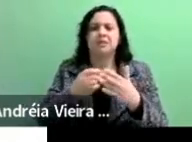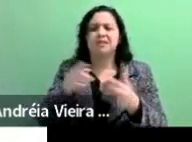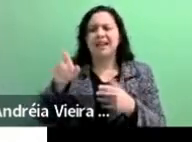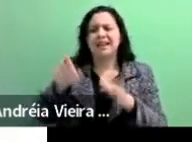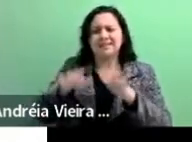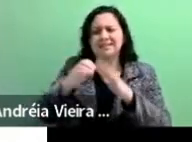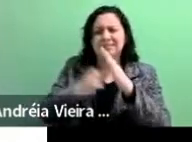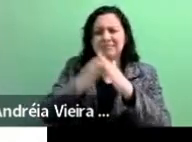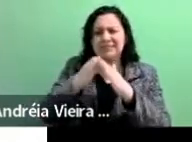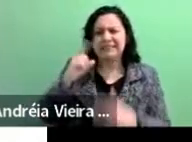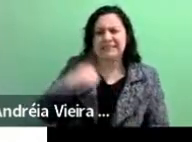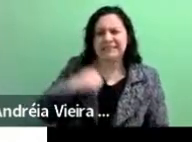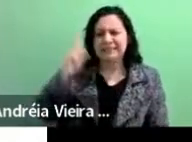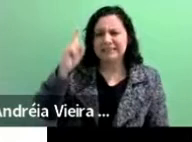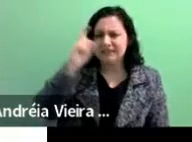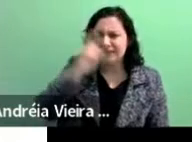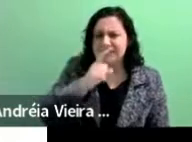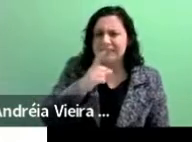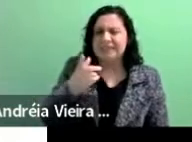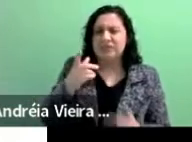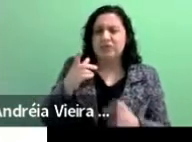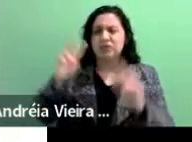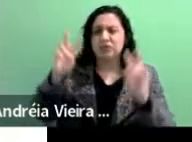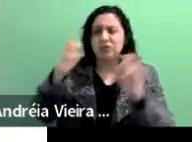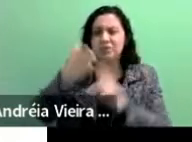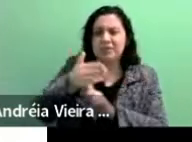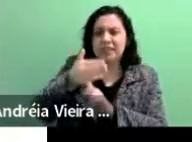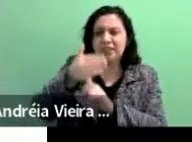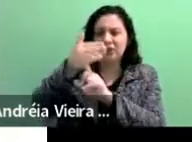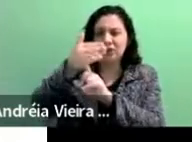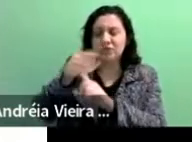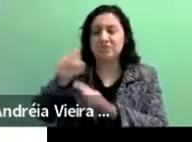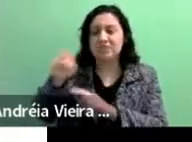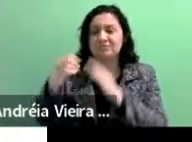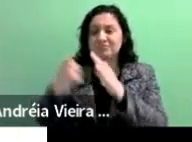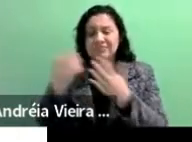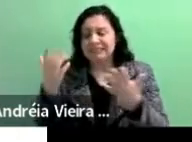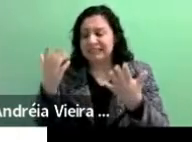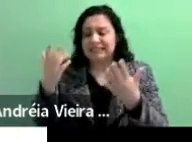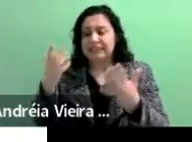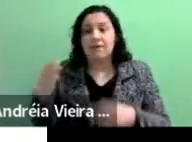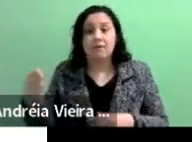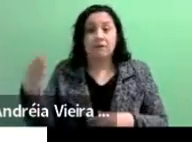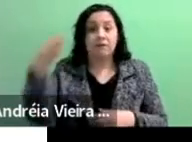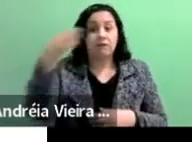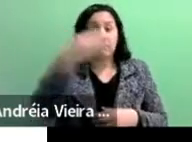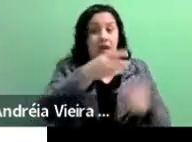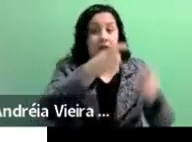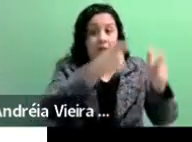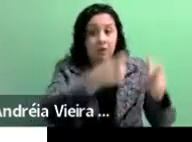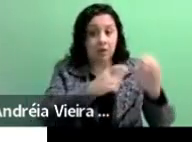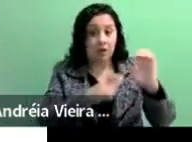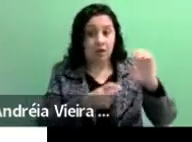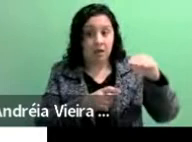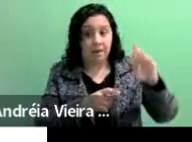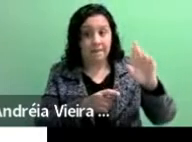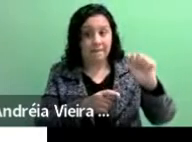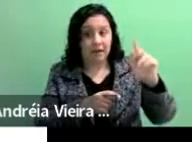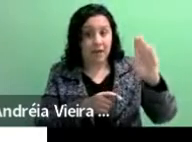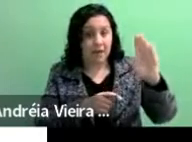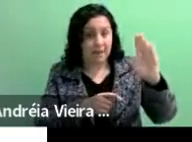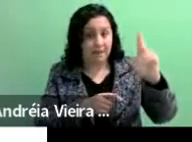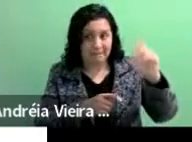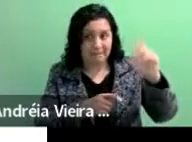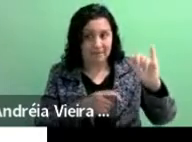dificuldade, um gap tecnológico, ela vai até uma das nossas unidades em Embrapi, apresenta essa demanda, em um mês se inicia o